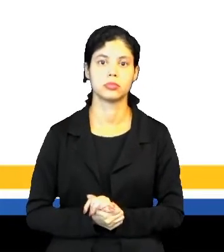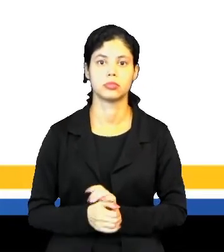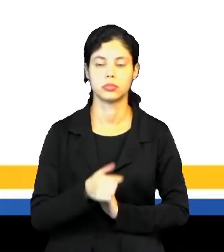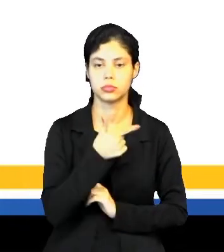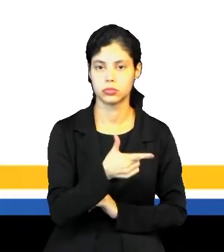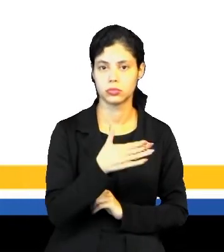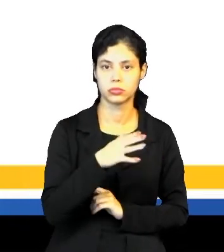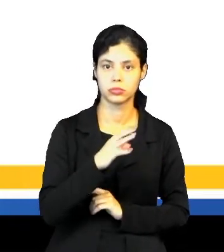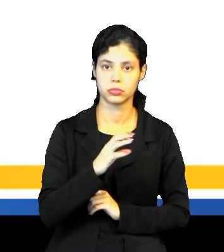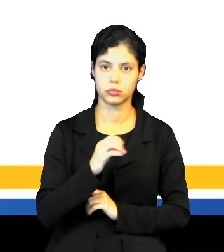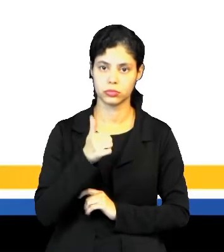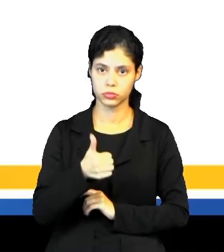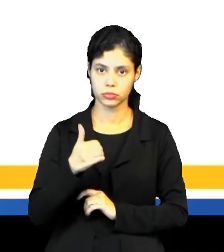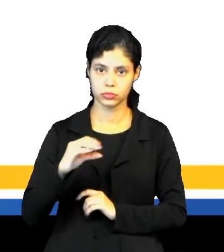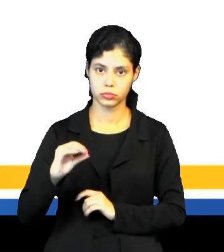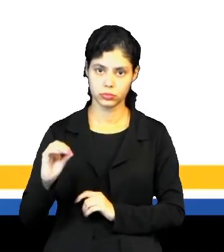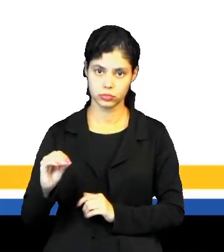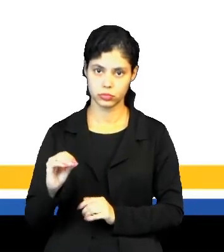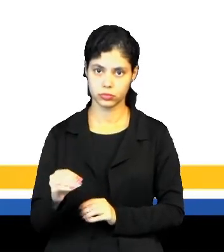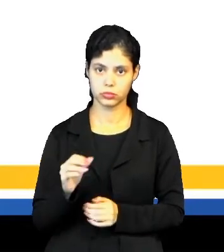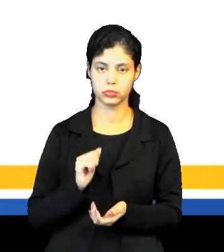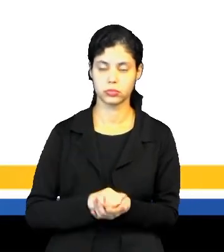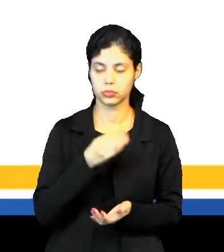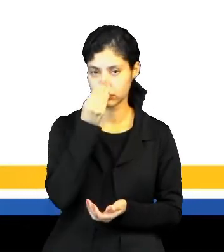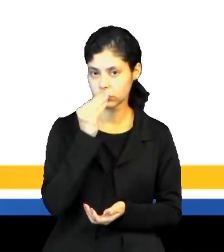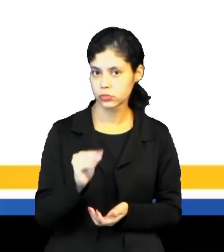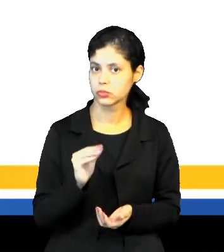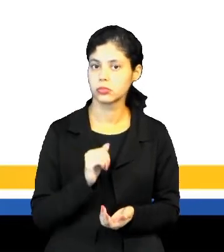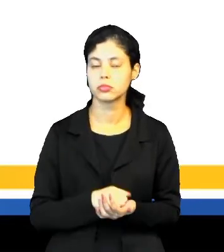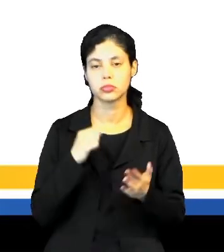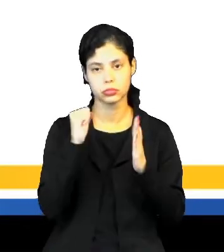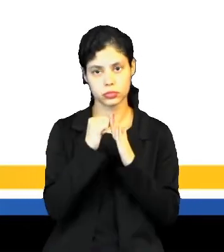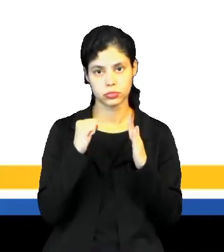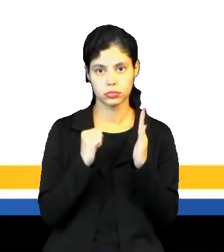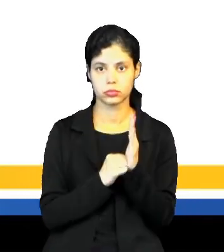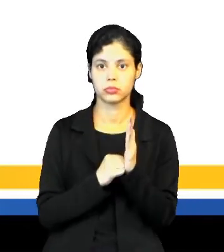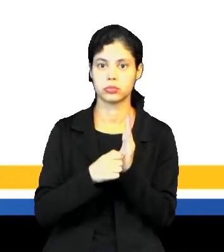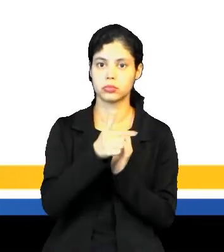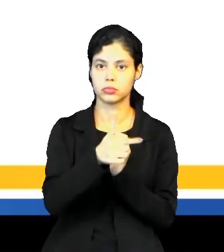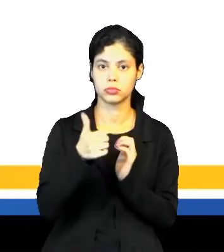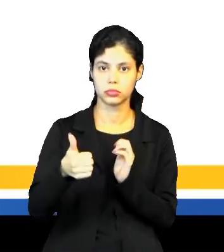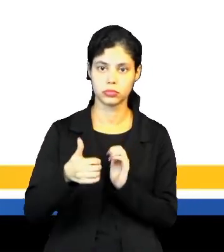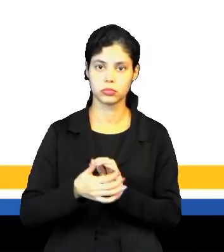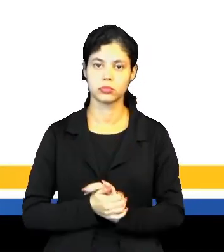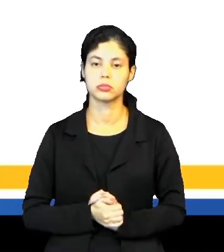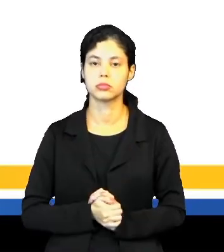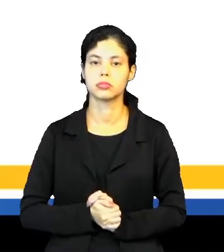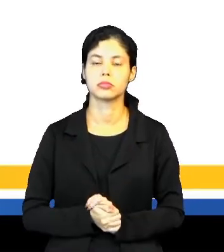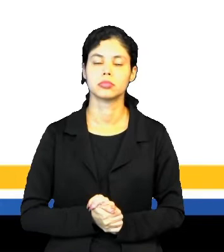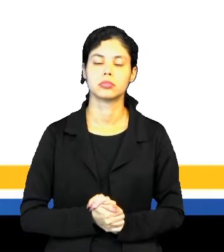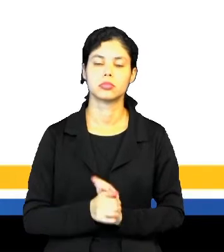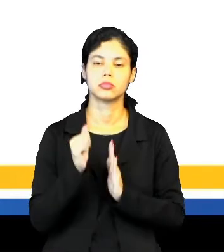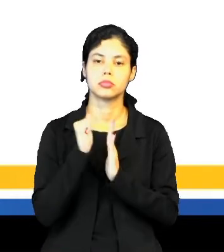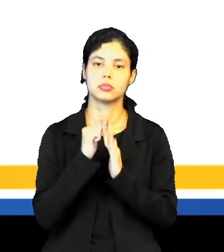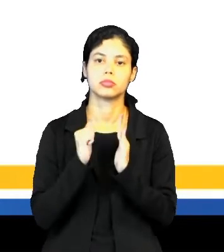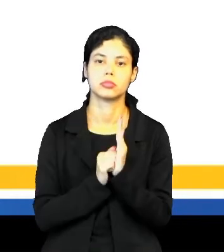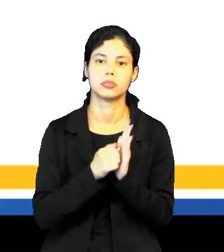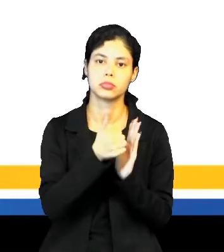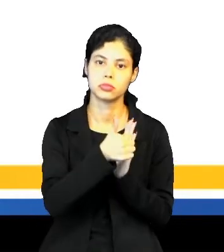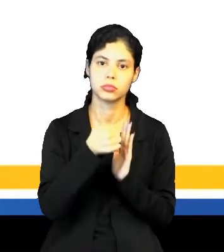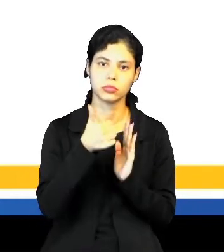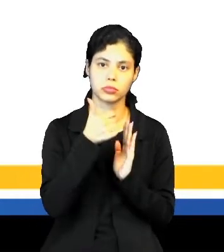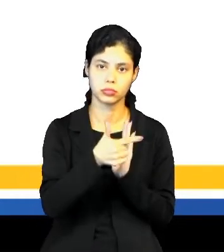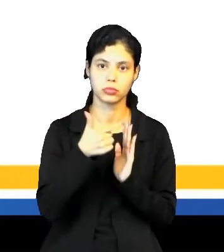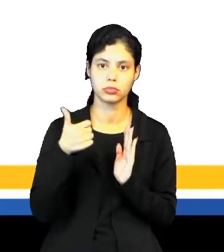2100, tendo os dois últimos algarismos ignorados, restará o numeral 21, Ou seja, nós estamos falando do